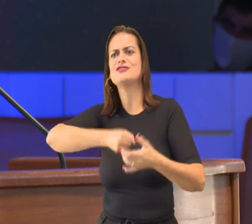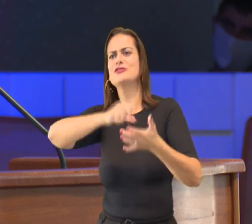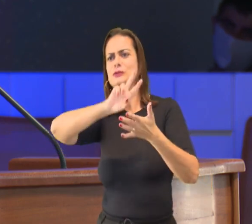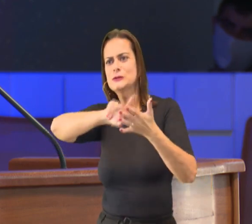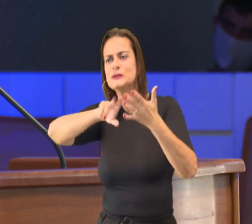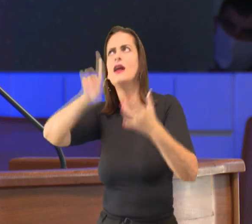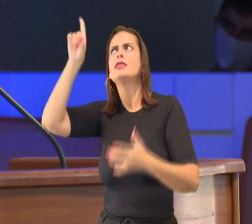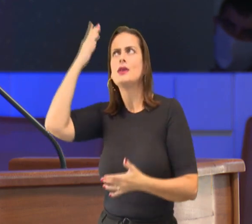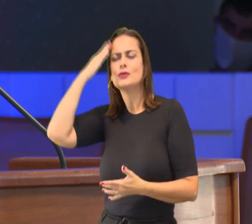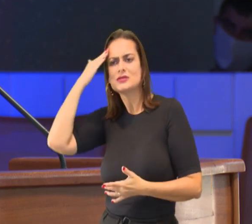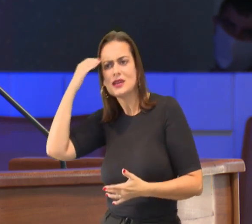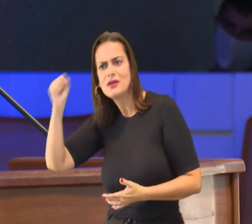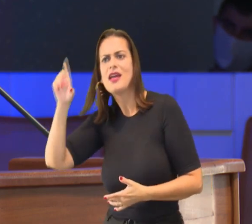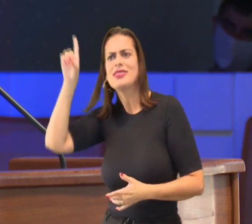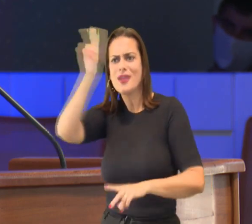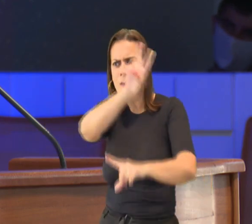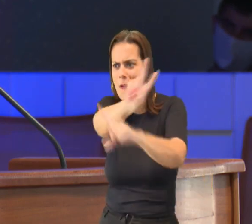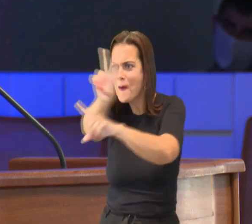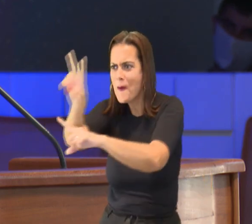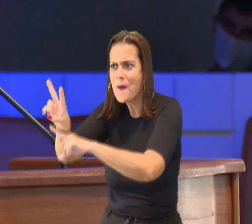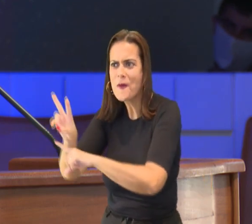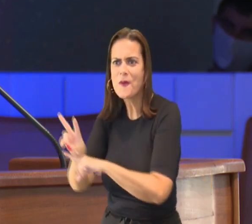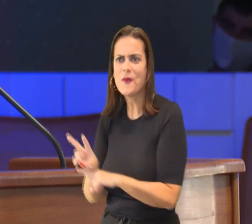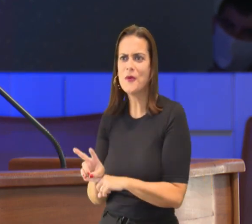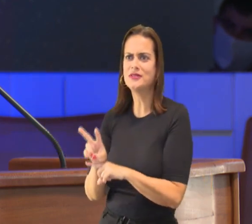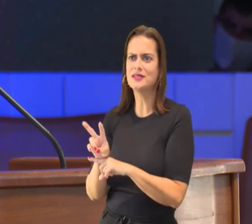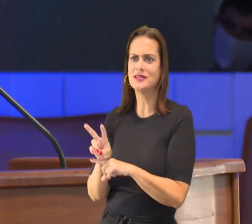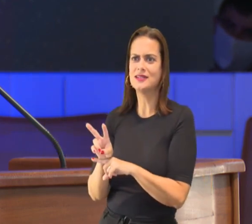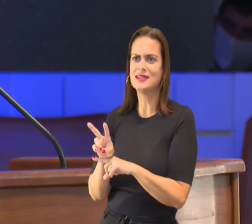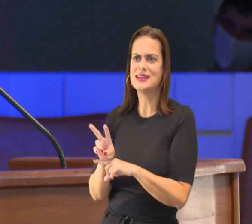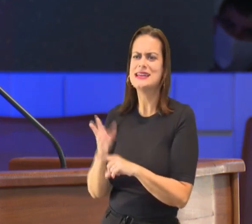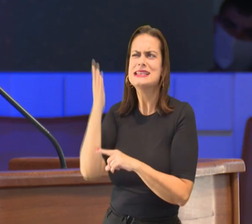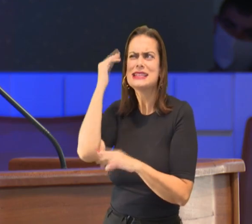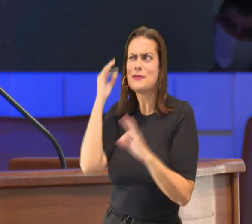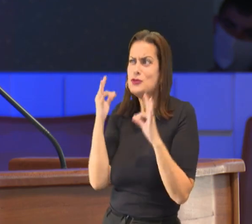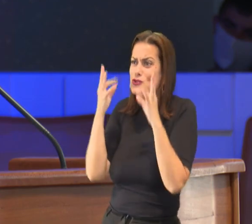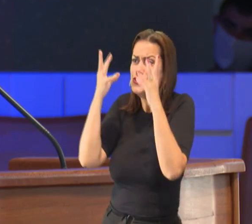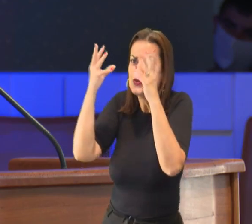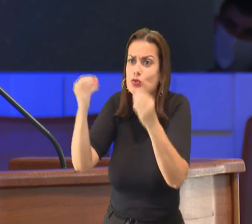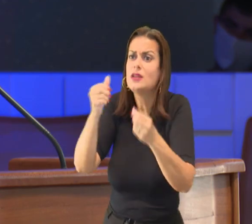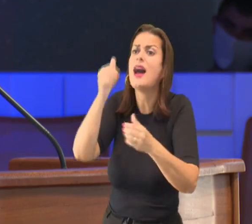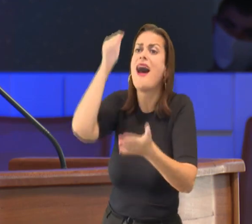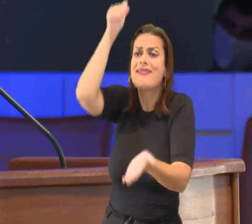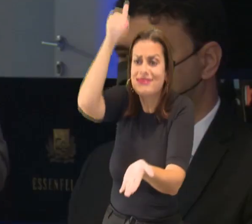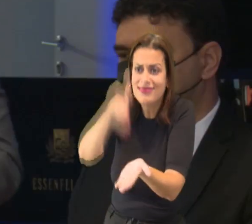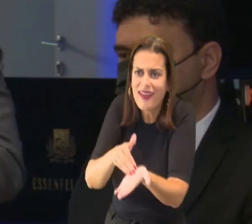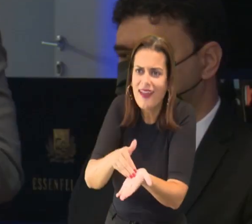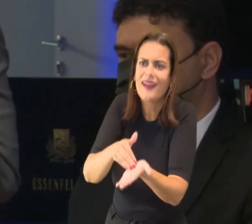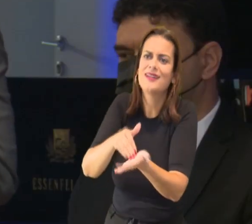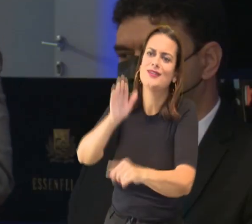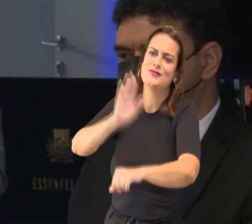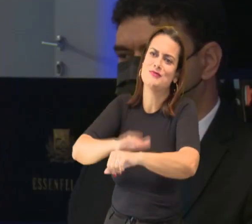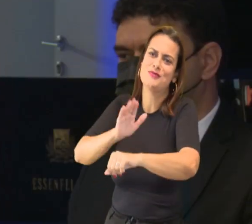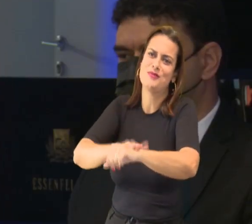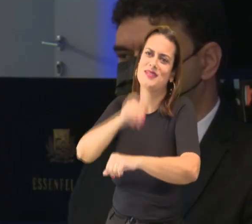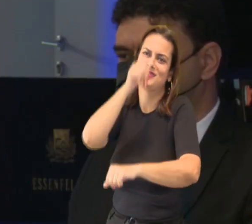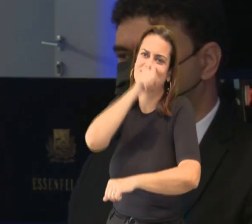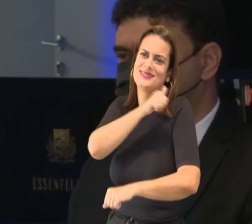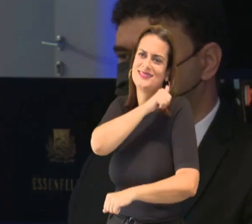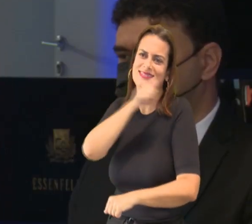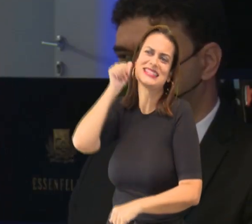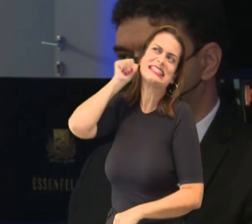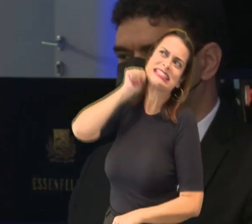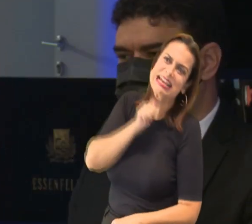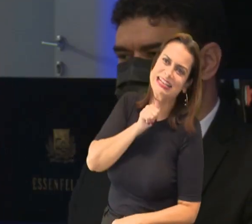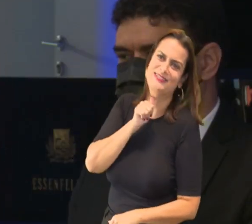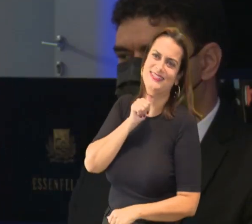Deus é sábio, Deus é protetor, Deus é cuidadoso, inclusive no oferecimento do seu sacrifício. Ele